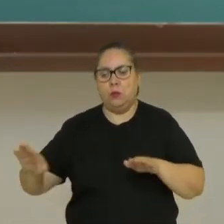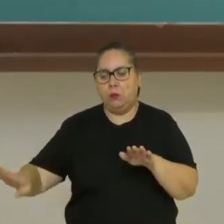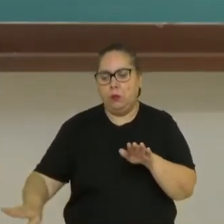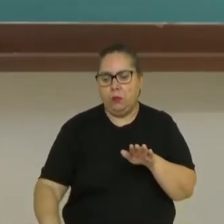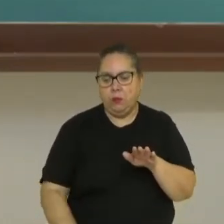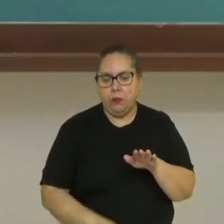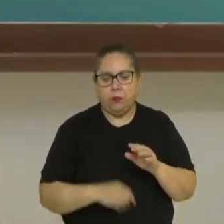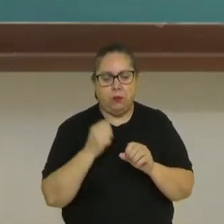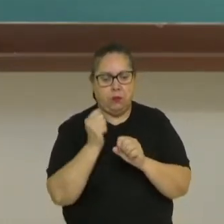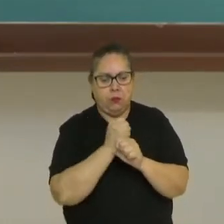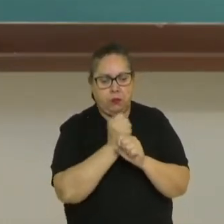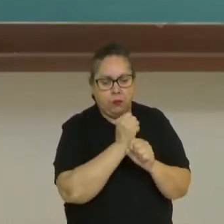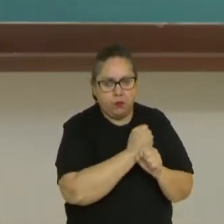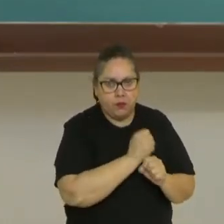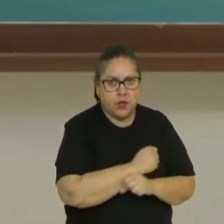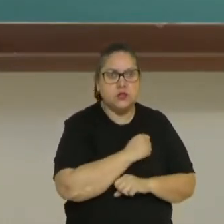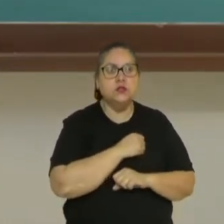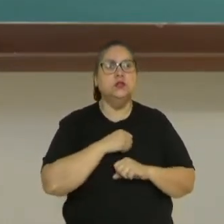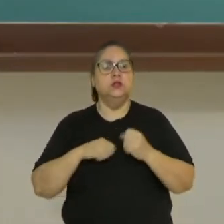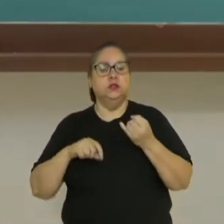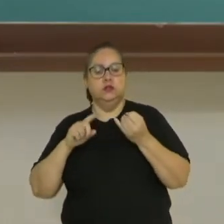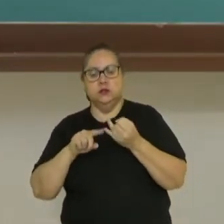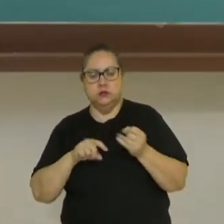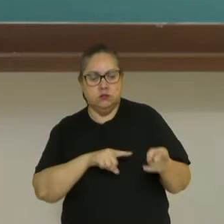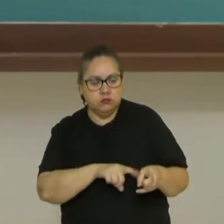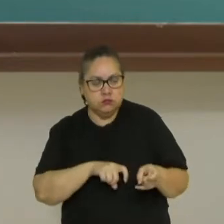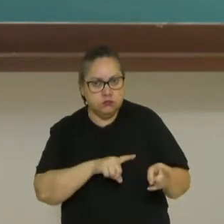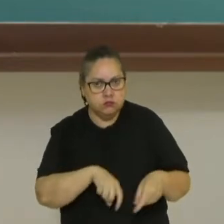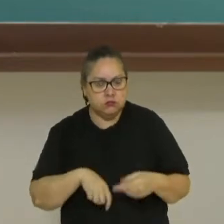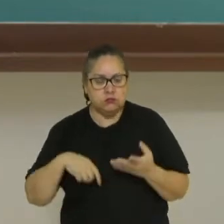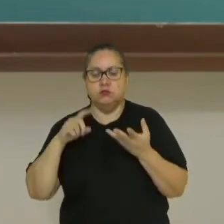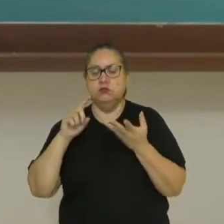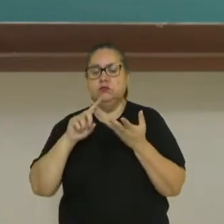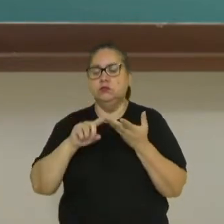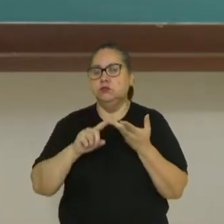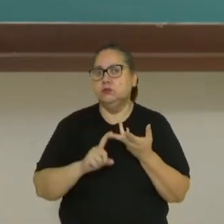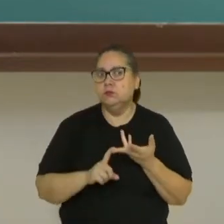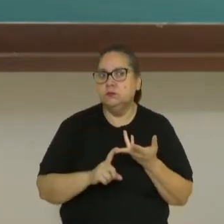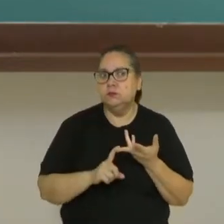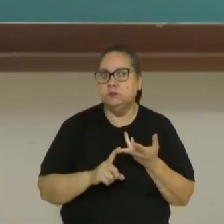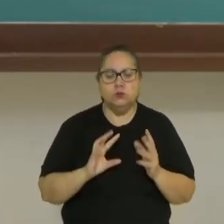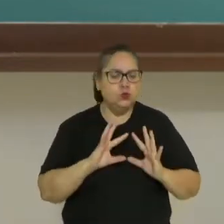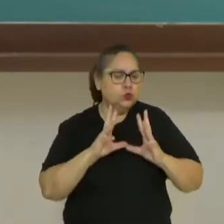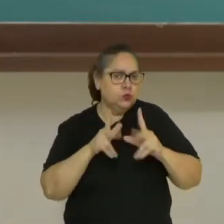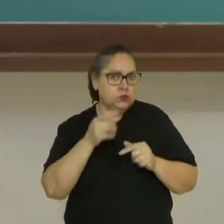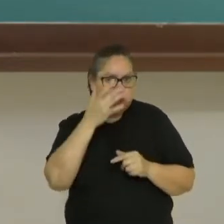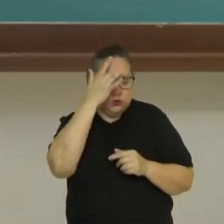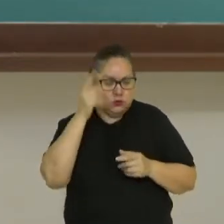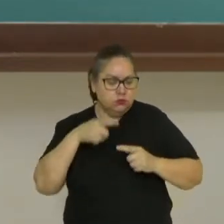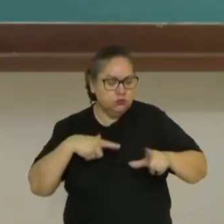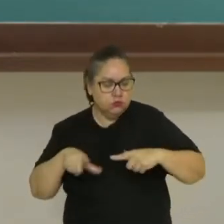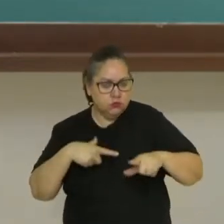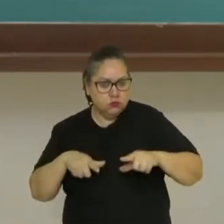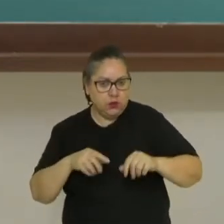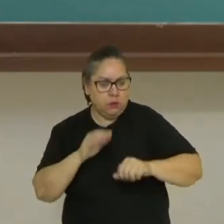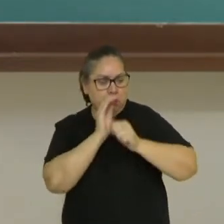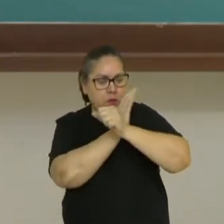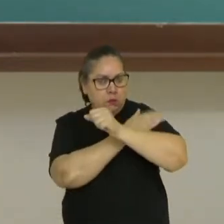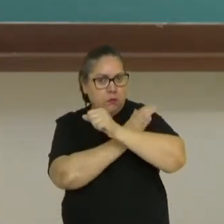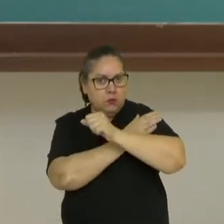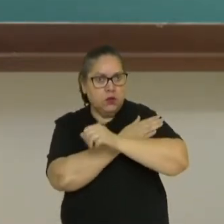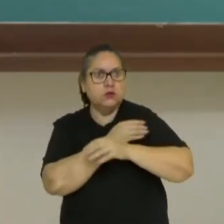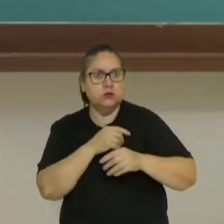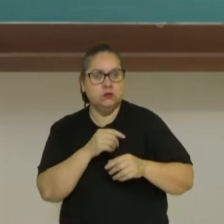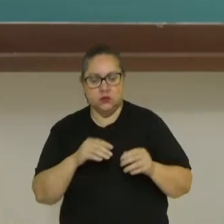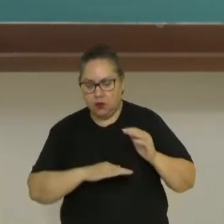como os artesãos, os agricultores mesmo, o trabalho mais braçal